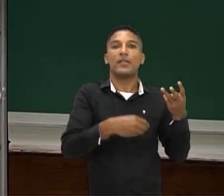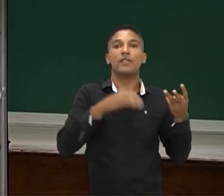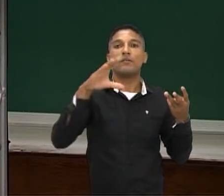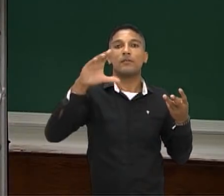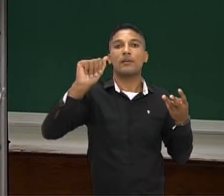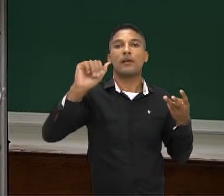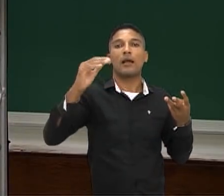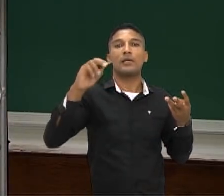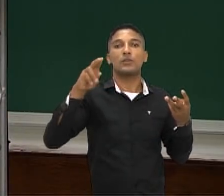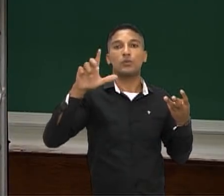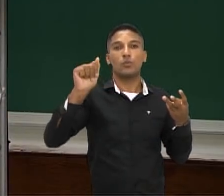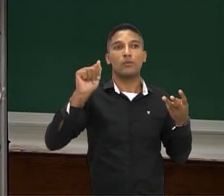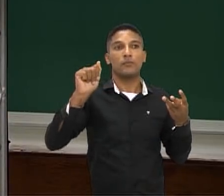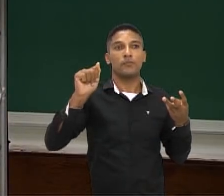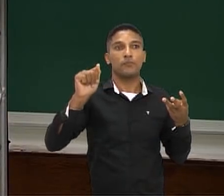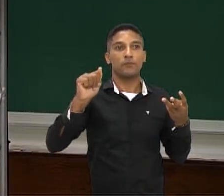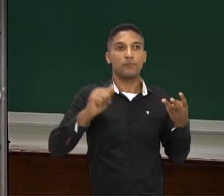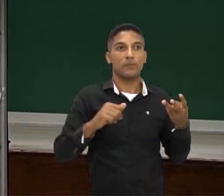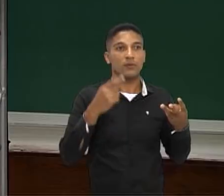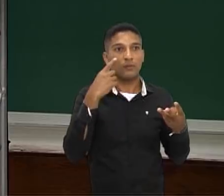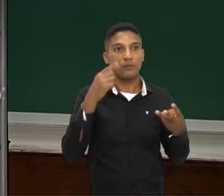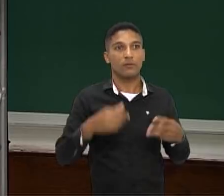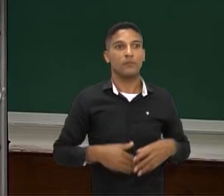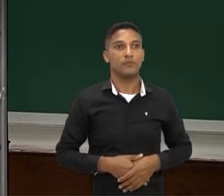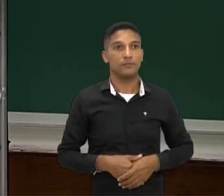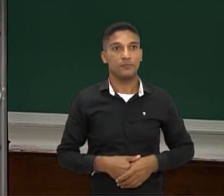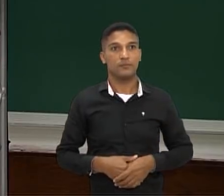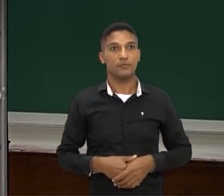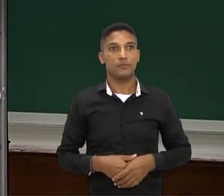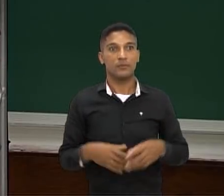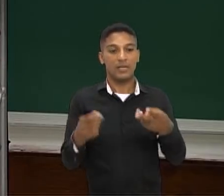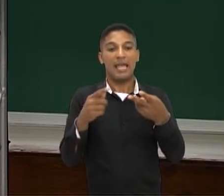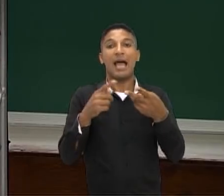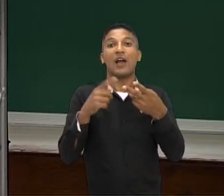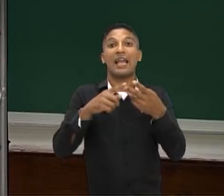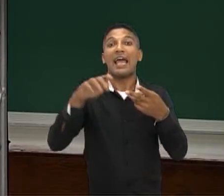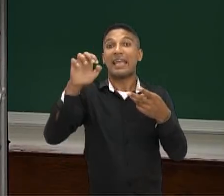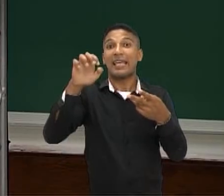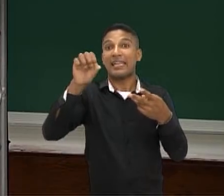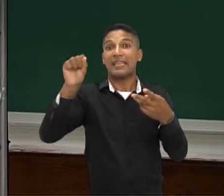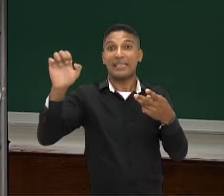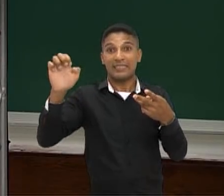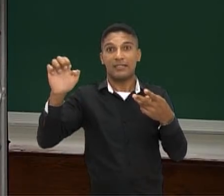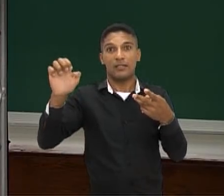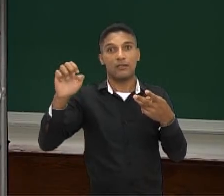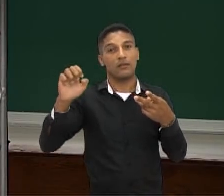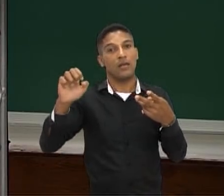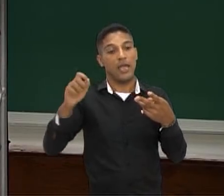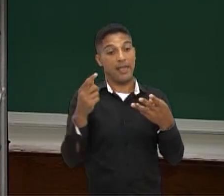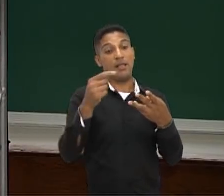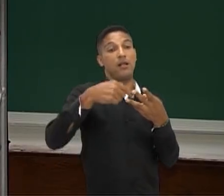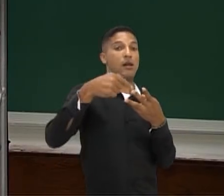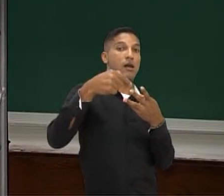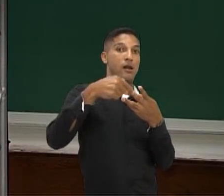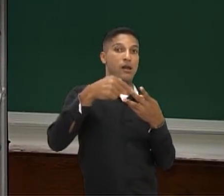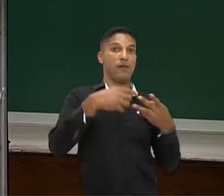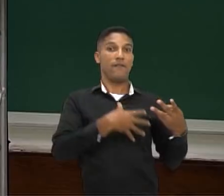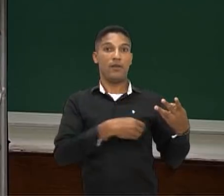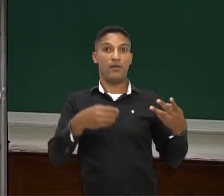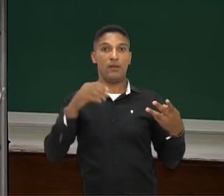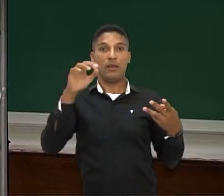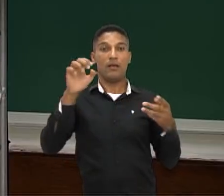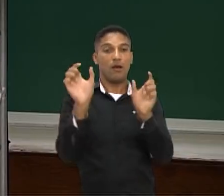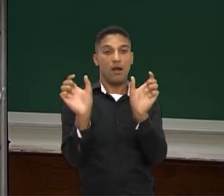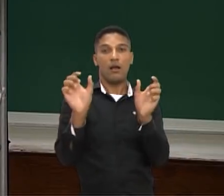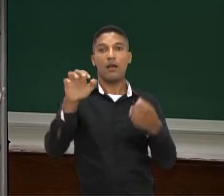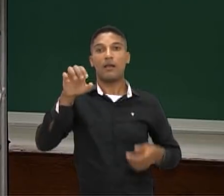tão próximo, então se refere ao segundo filho. Né? Então, o segundo filho aqui. E aquele já é